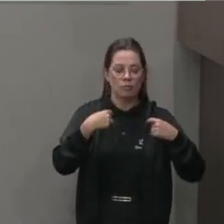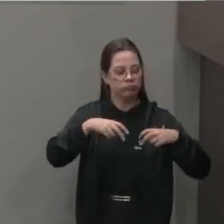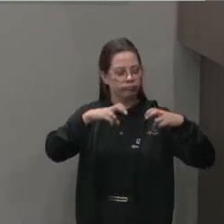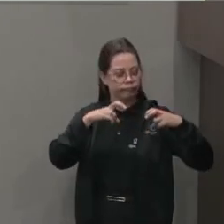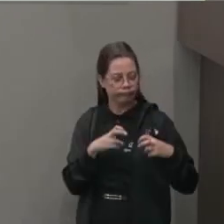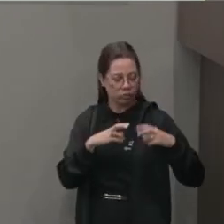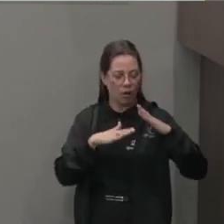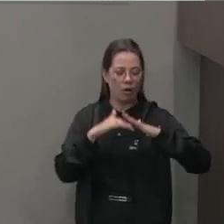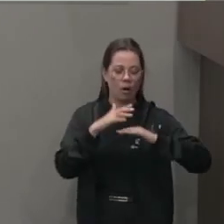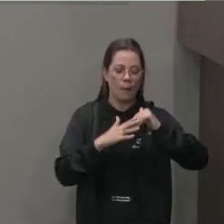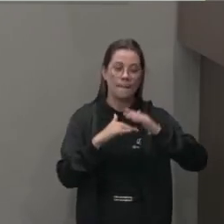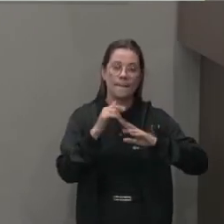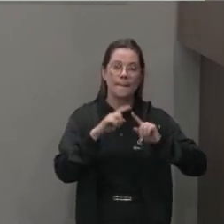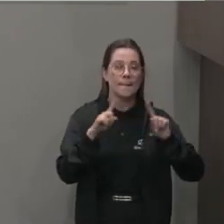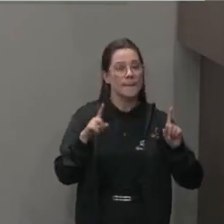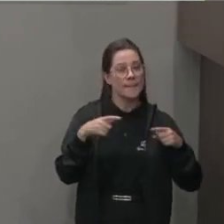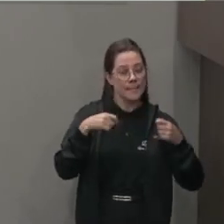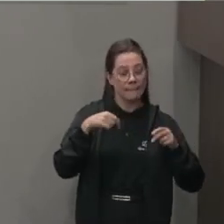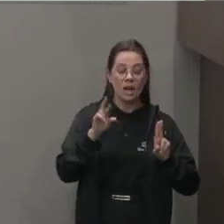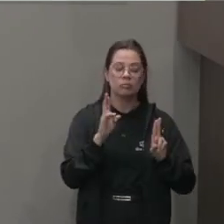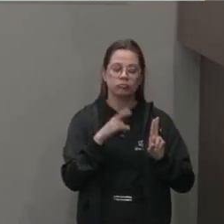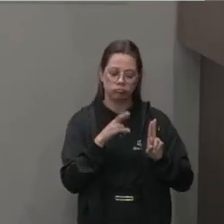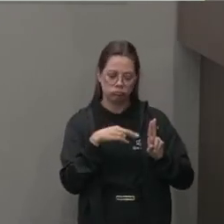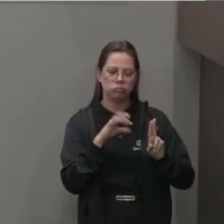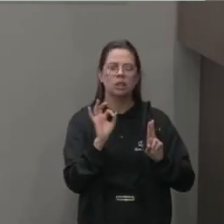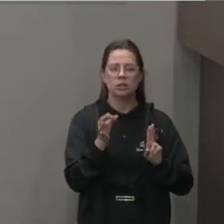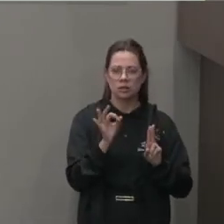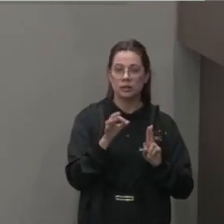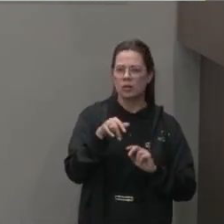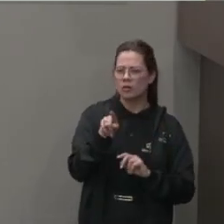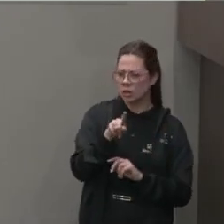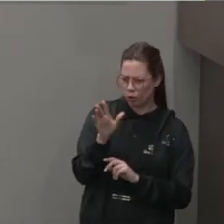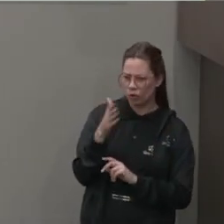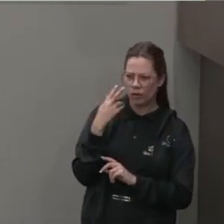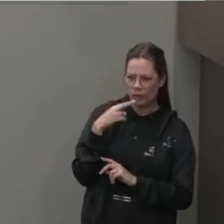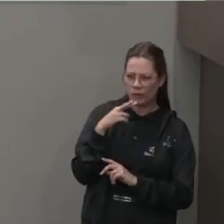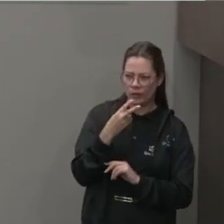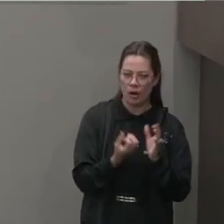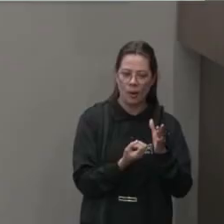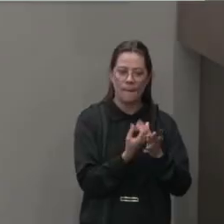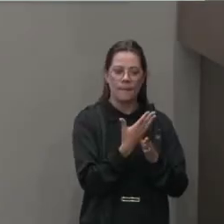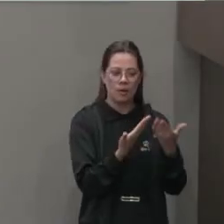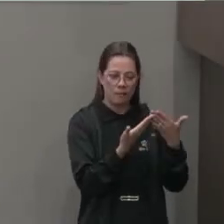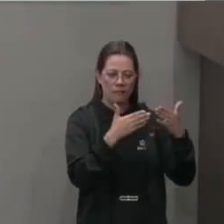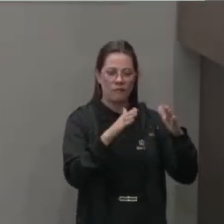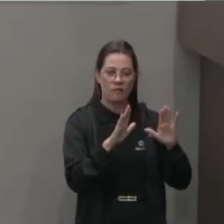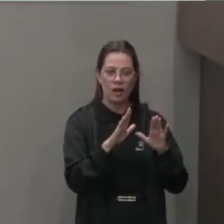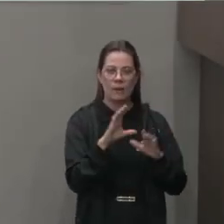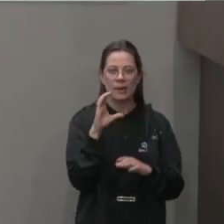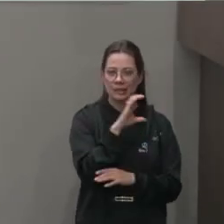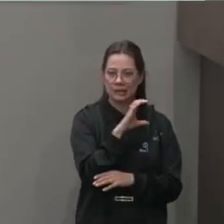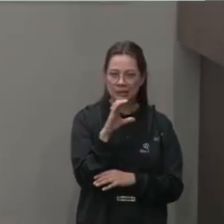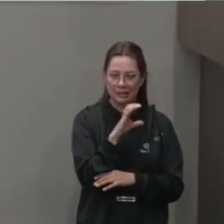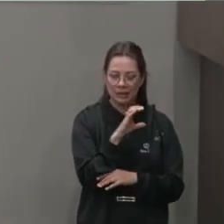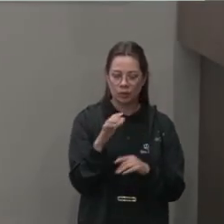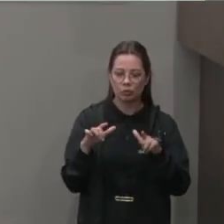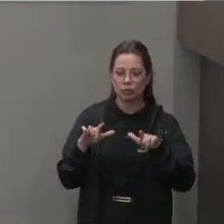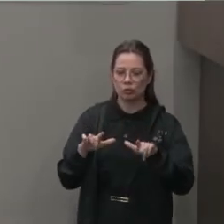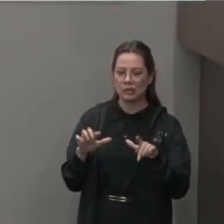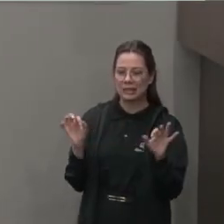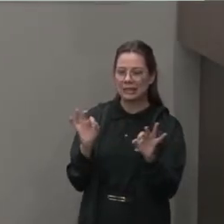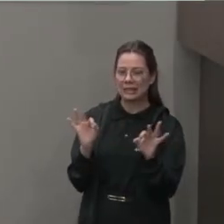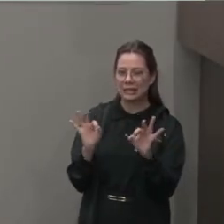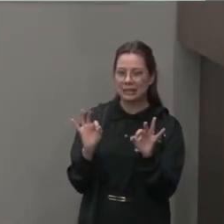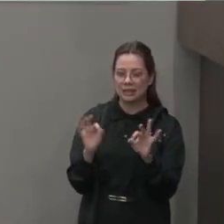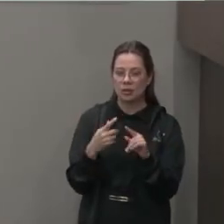mas ela tem que ser racional. Ela tem que ser racional. Vocês já viram alguém abrindo uma fábrica da Coca-Cola no meio do deserto do Saara? Mas claro que não vai